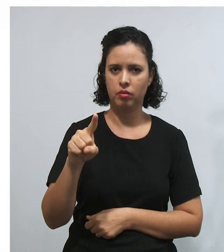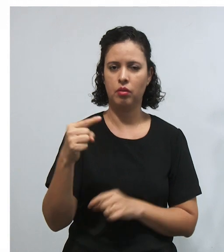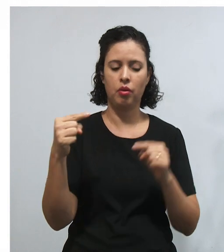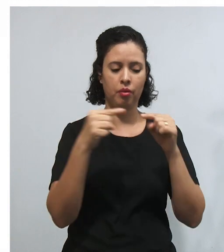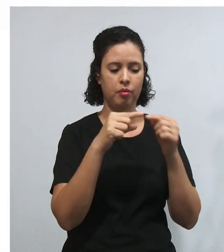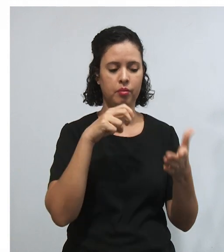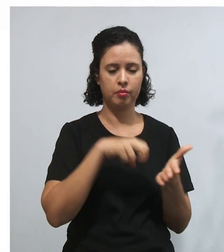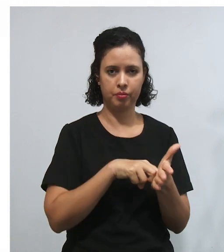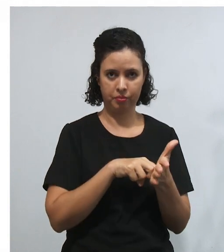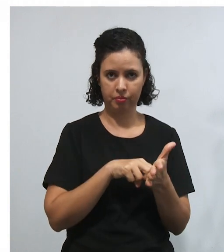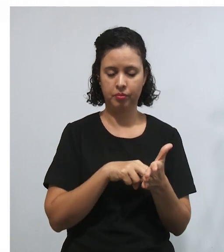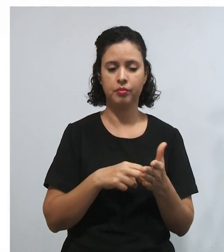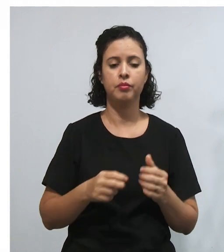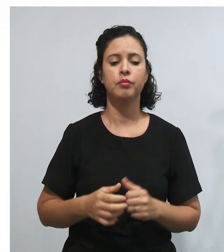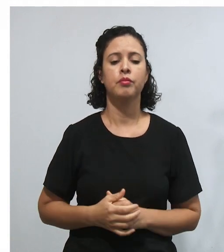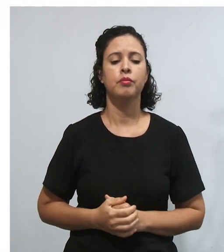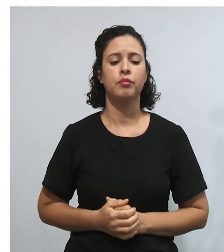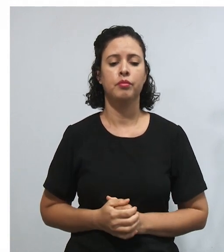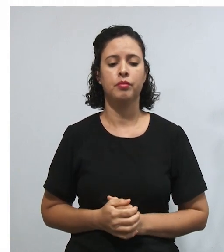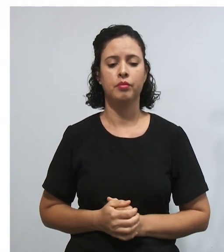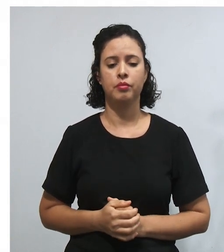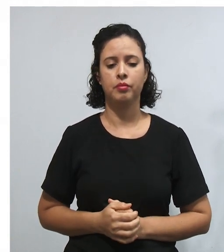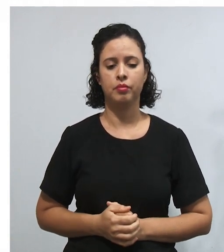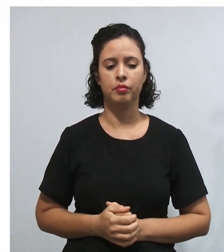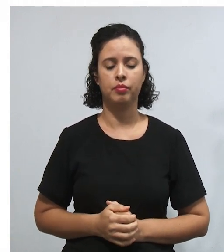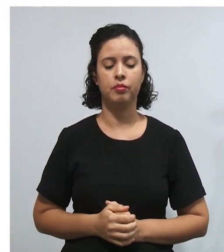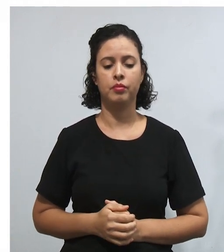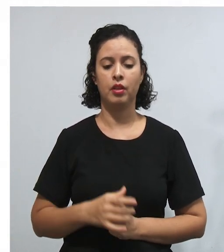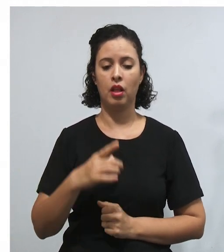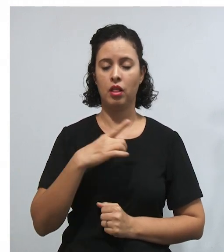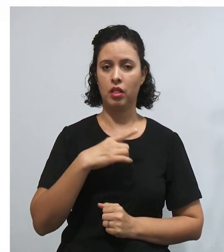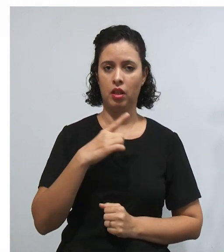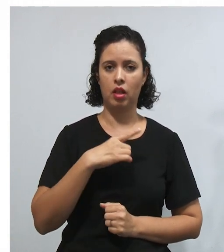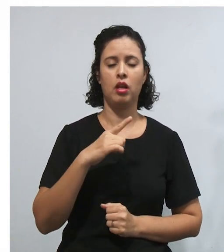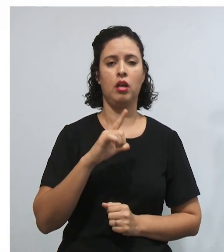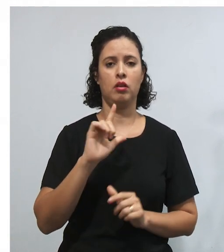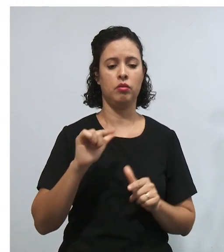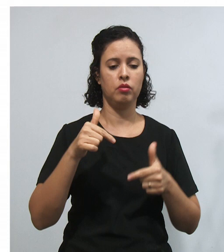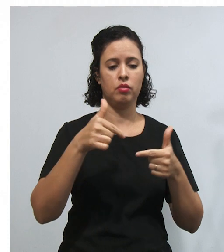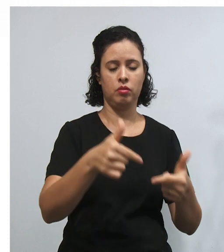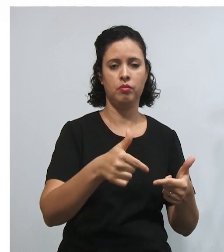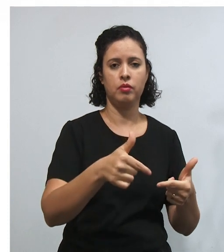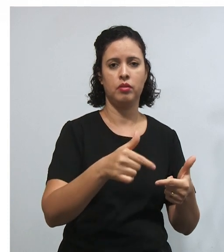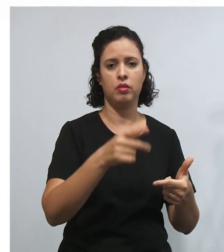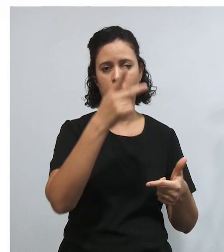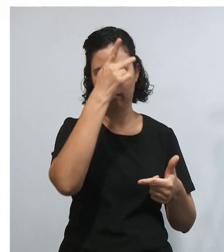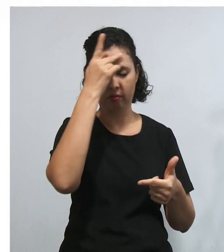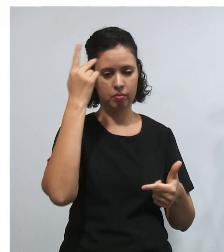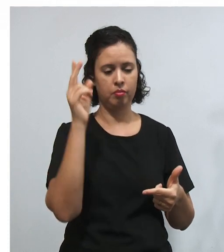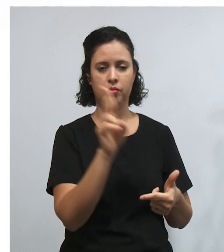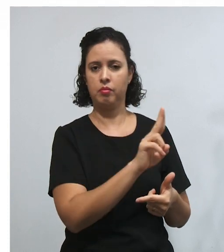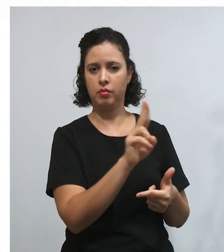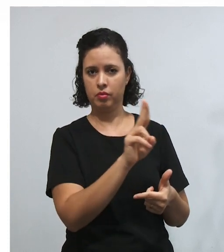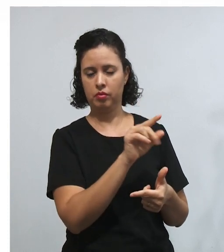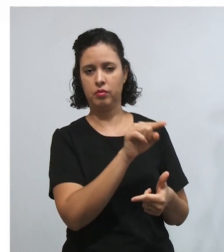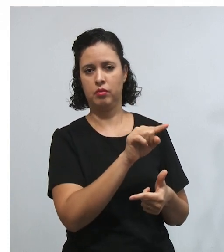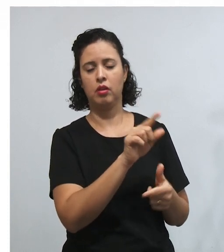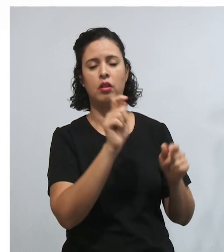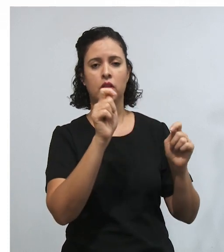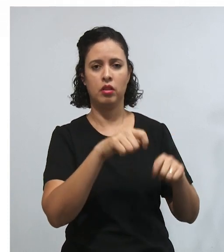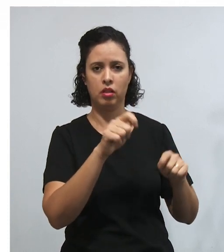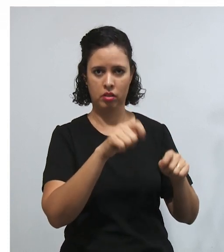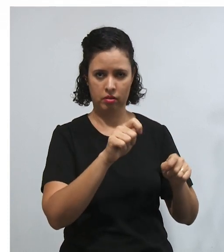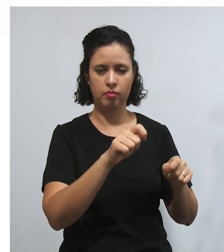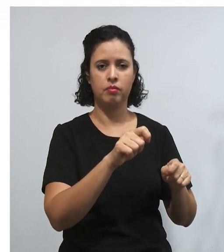tá ok? Olha só, é possível a nomeação em cargos comissionados, sendo vedado o nepotismo previsto na súmula vinculante